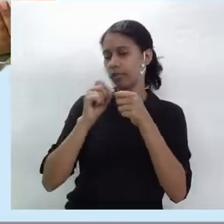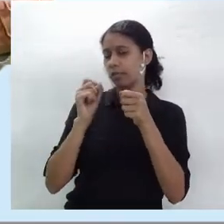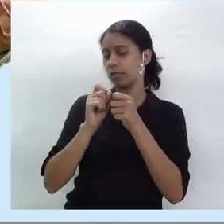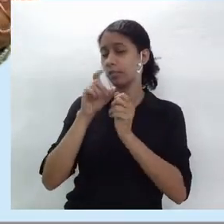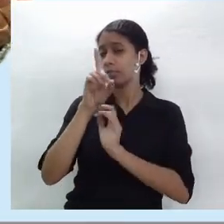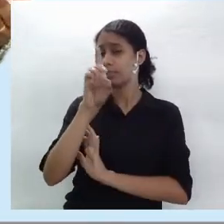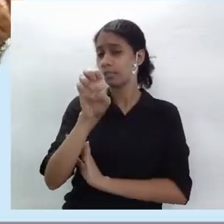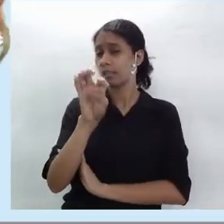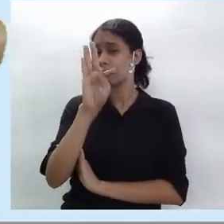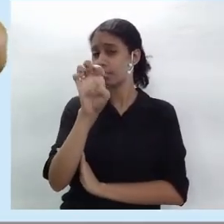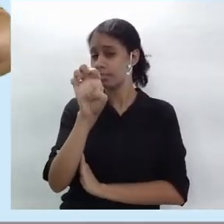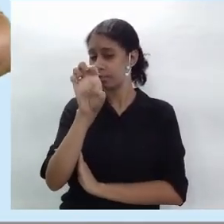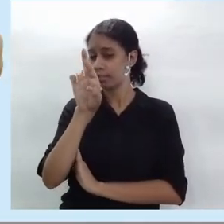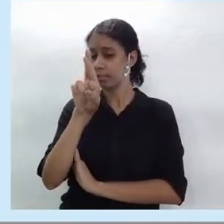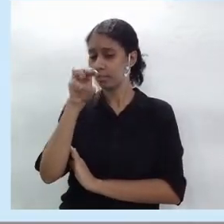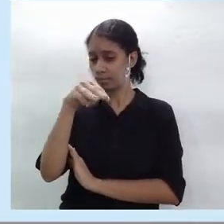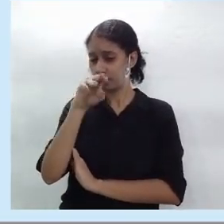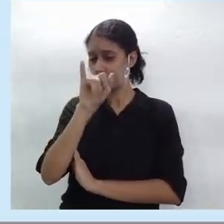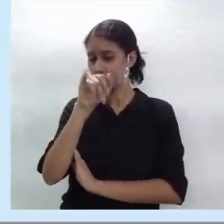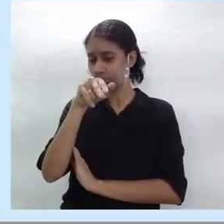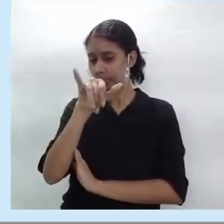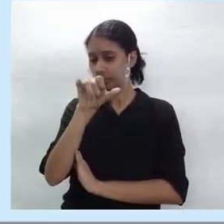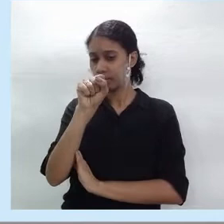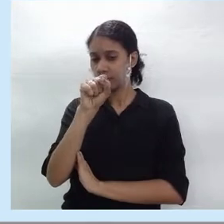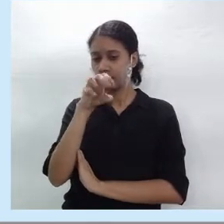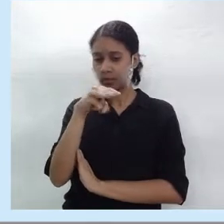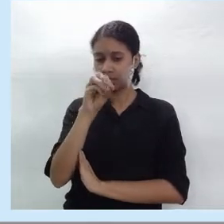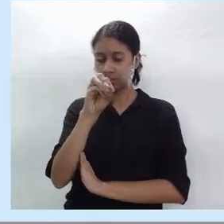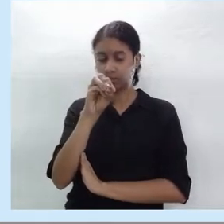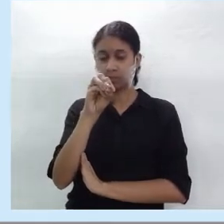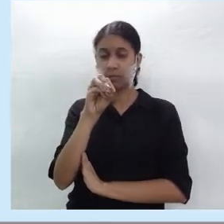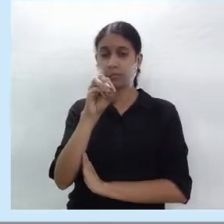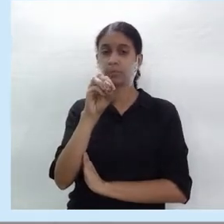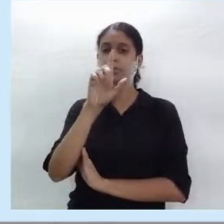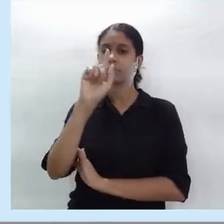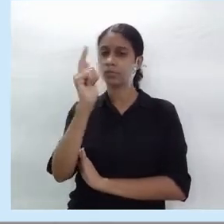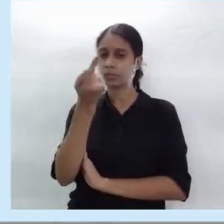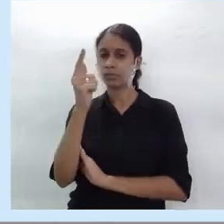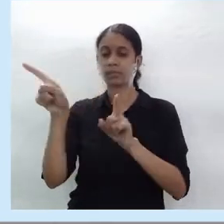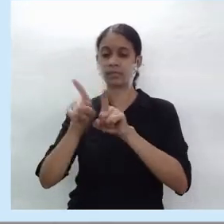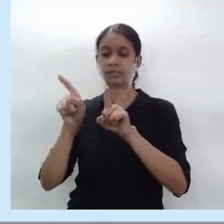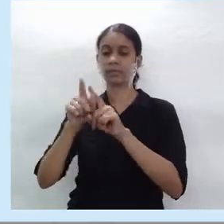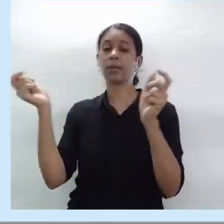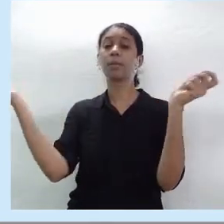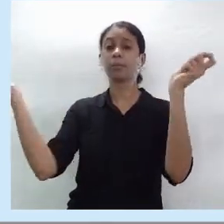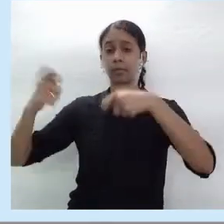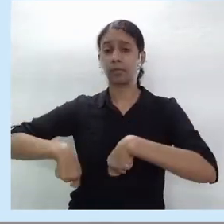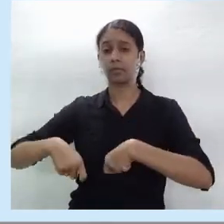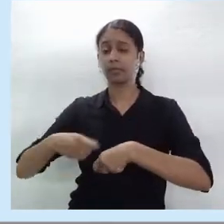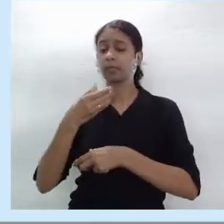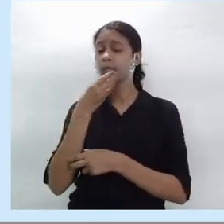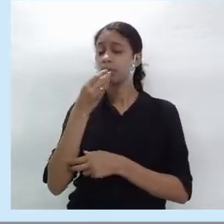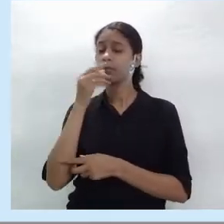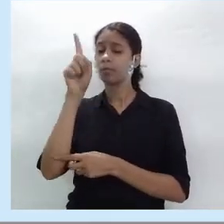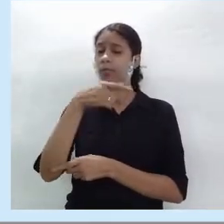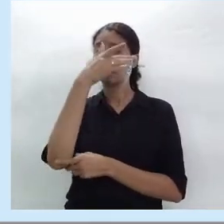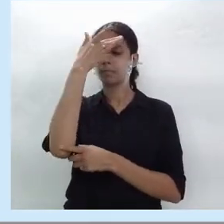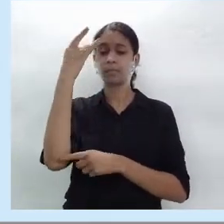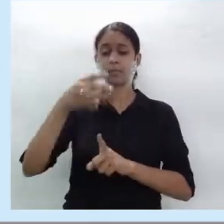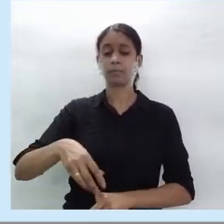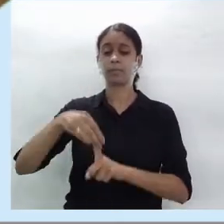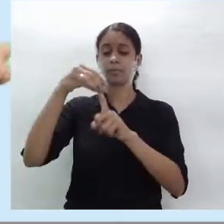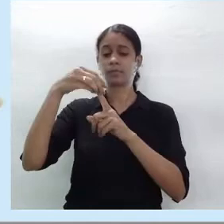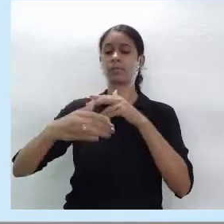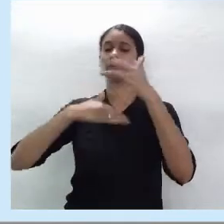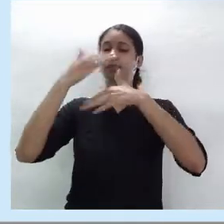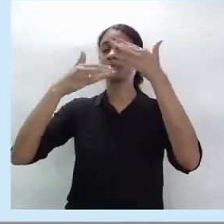determinismo geográfico com a escola possibilista, onde o homem é o ser principal na